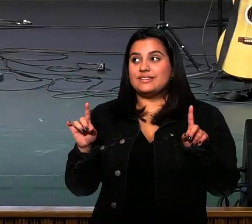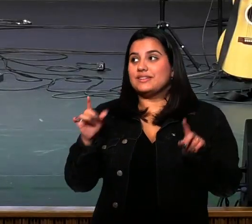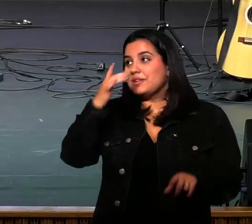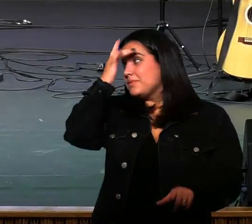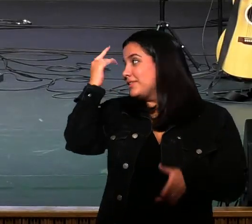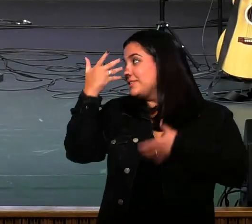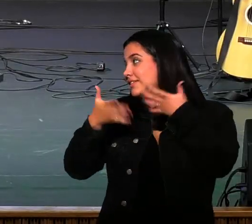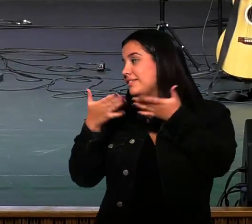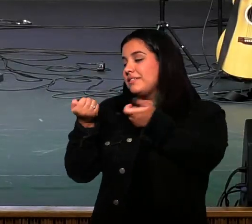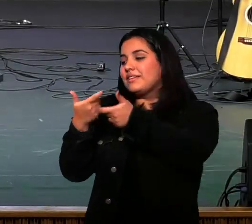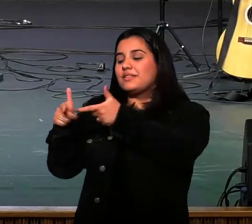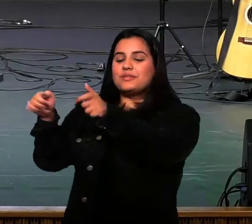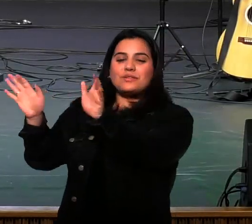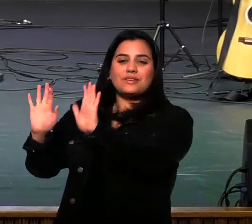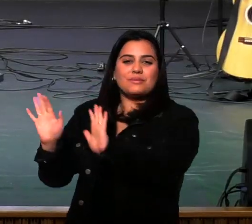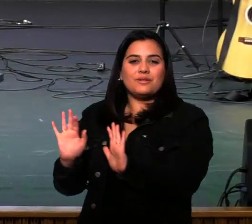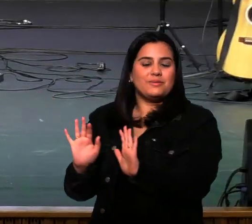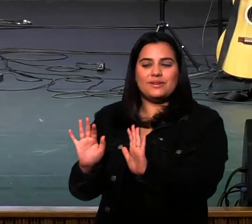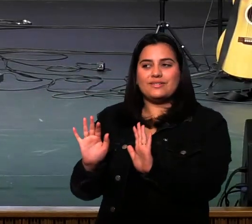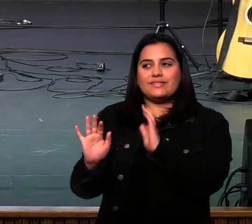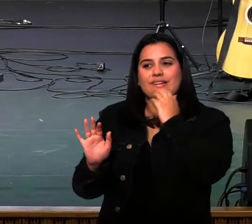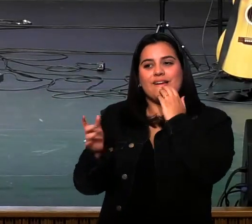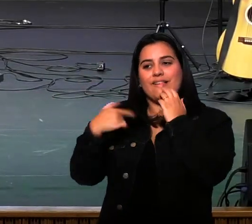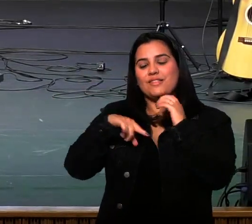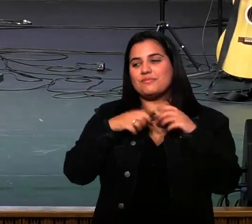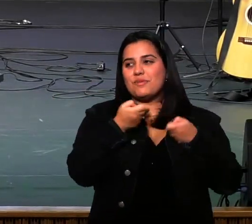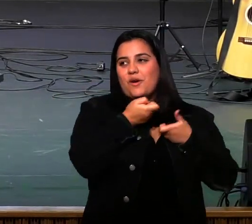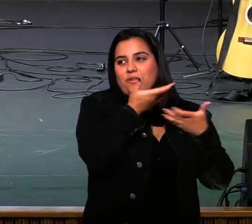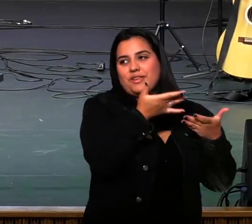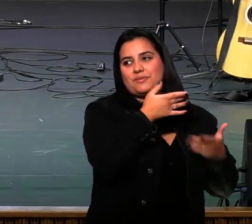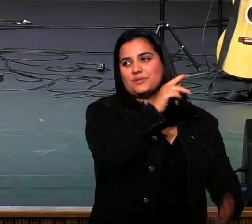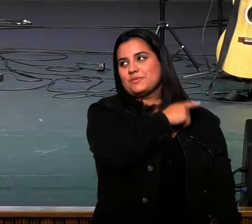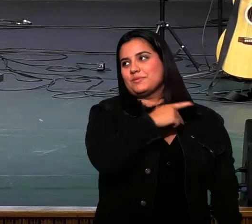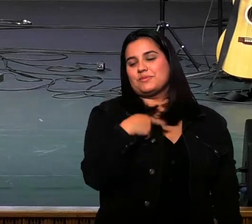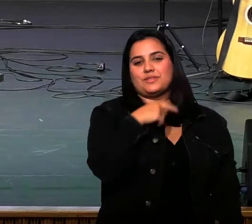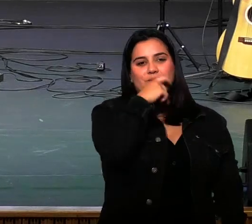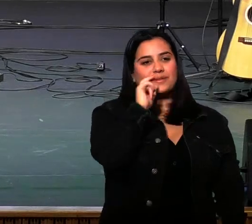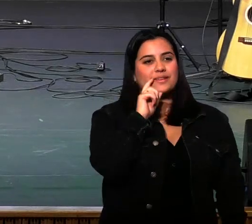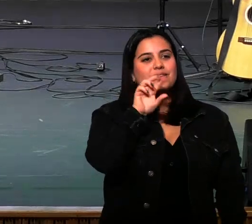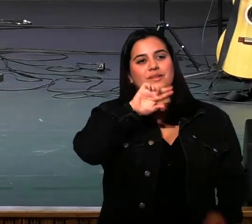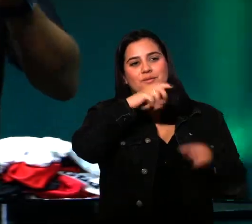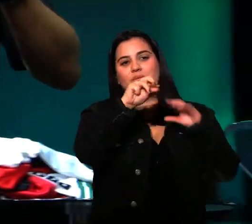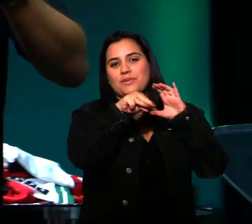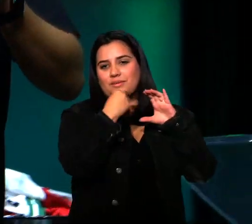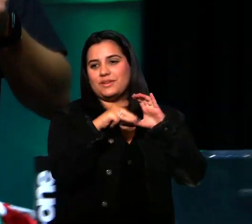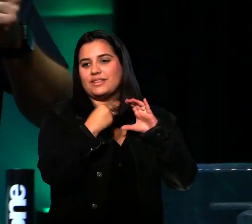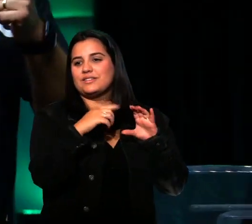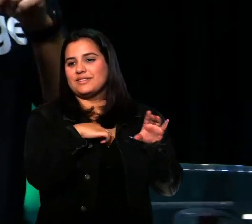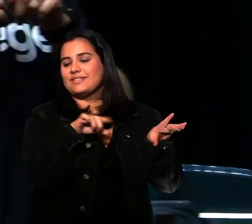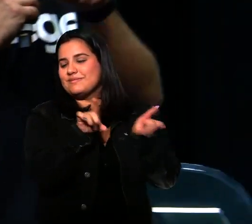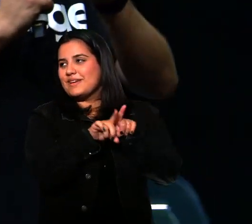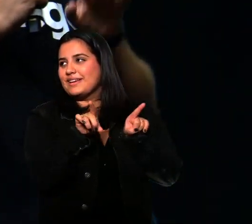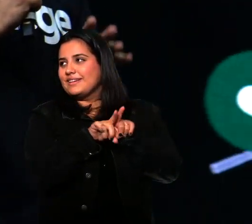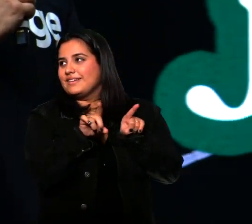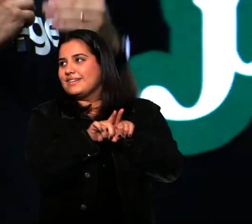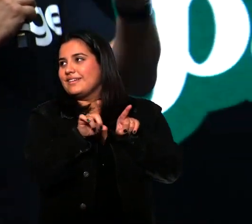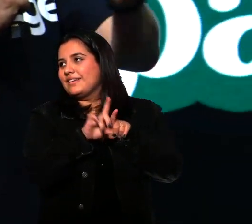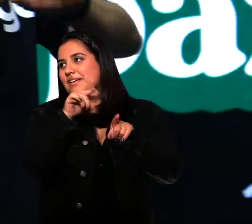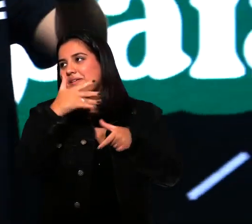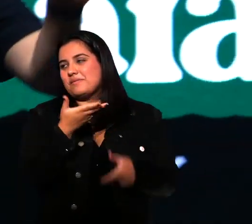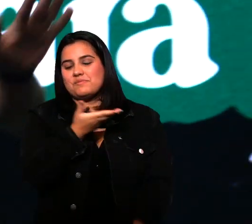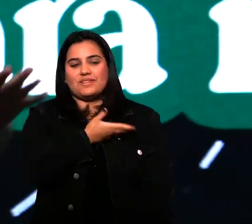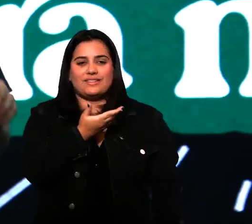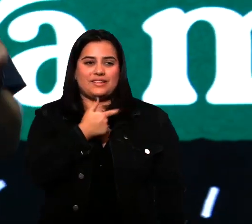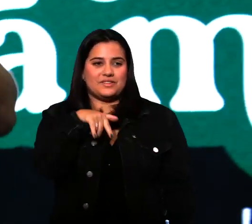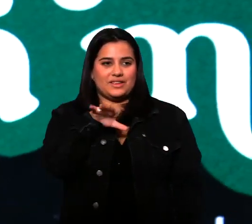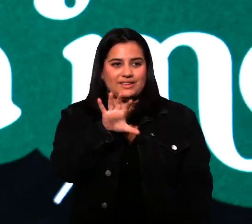Libras vai falar, não tem problema, ele não precisa contar ninguém, tá? Eles mesmos contam, tá, gente? Tá tudo certo. Ele vai me mandar mensagem depois, já sei, tá? A amizade é assim mesmo, tá? Da